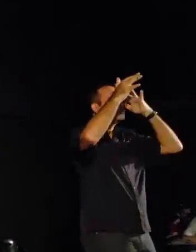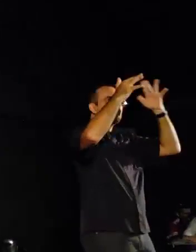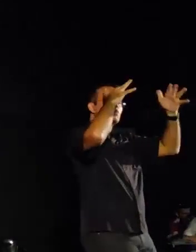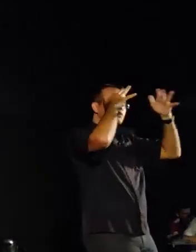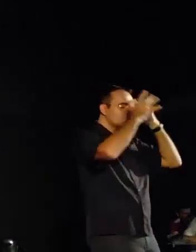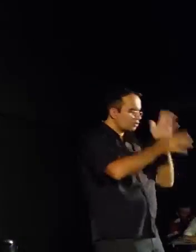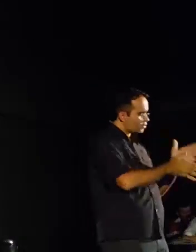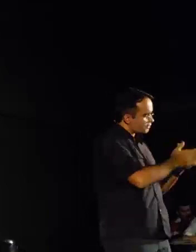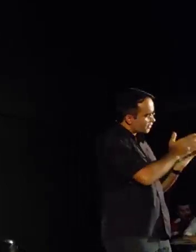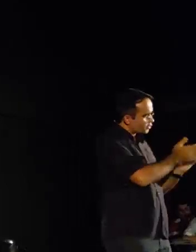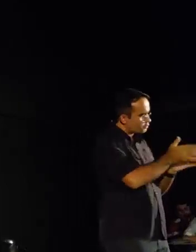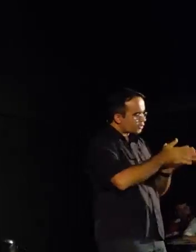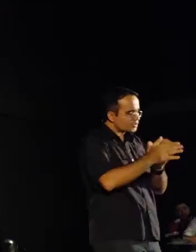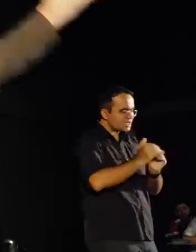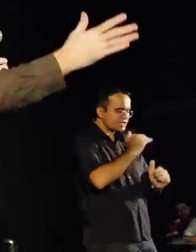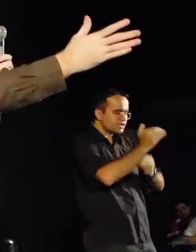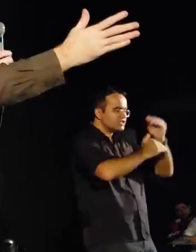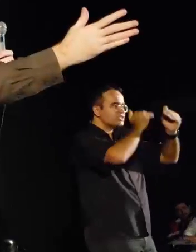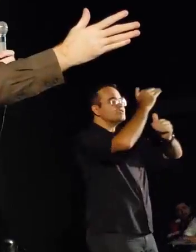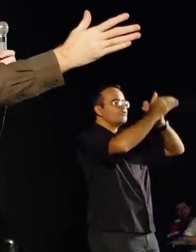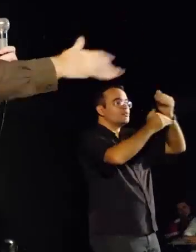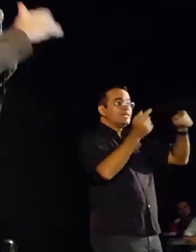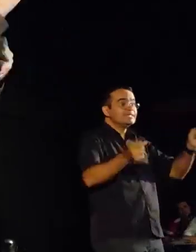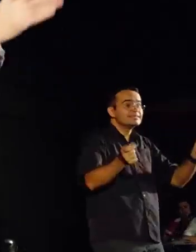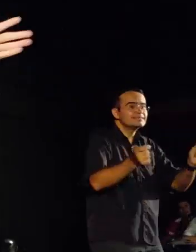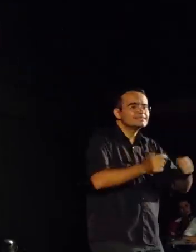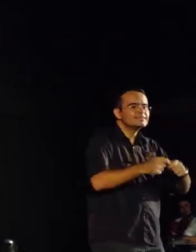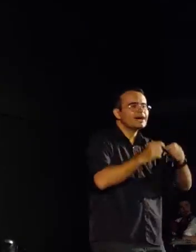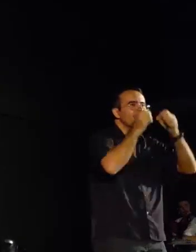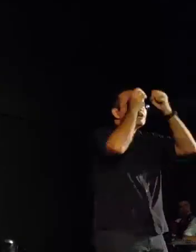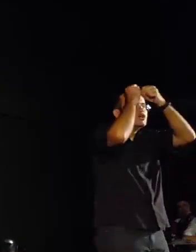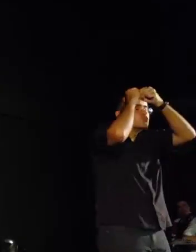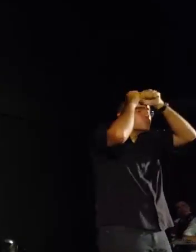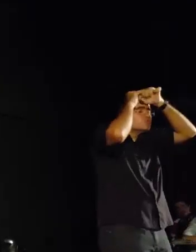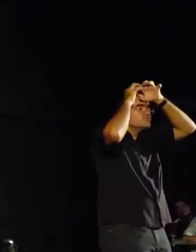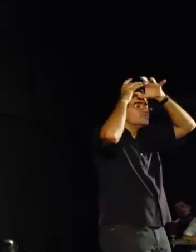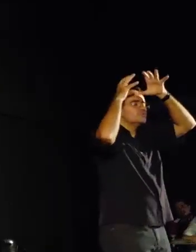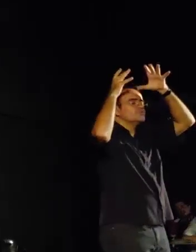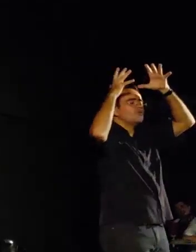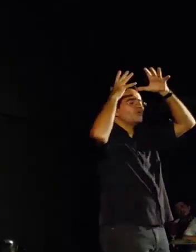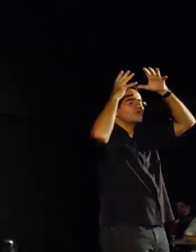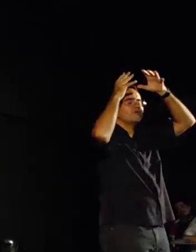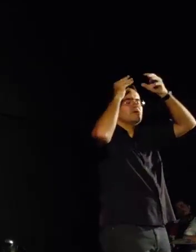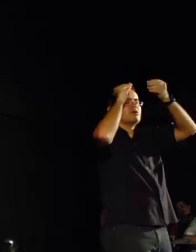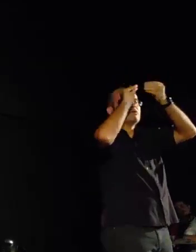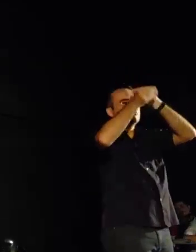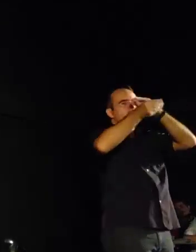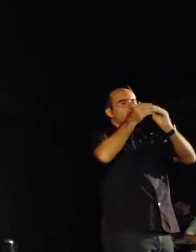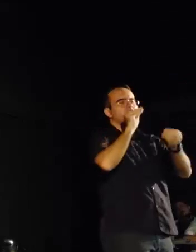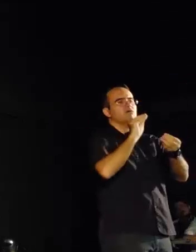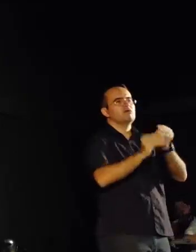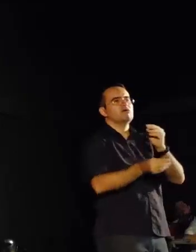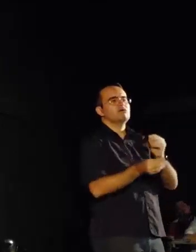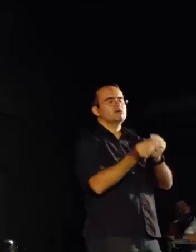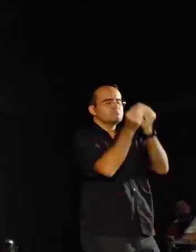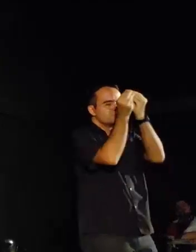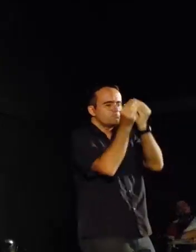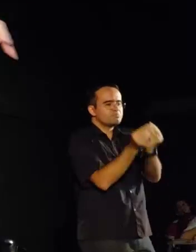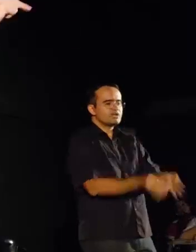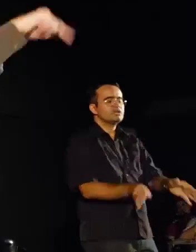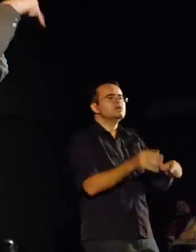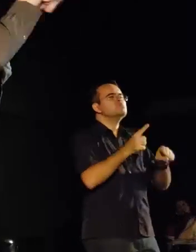de desenvolvimento, e de repente viu que não, que isso não ia acontecer. E por que isso não ia acontecer? Porque